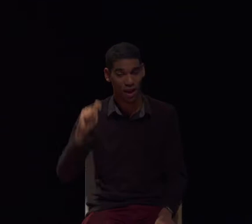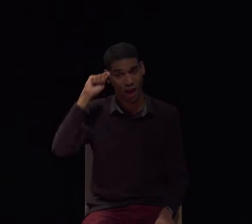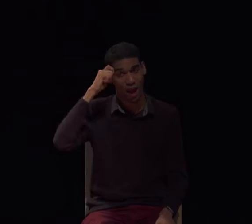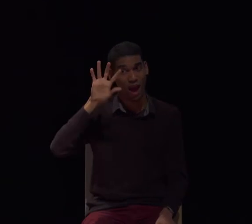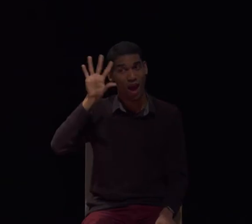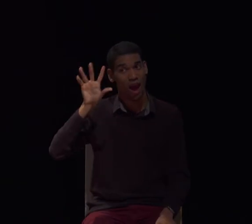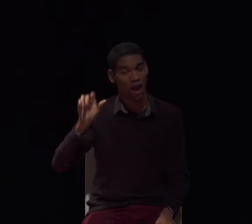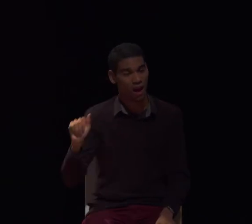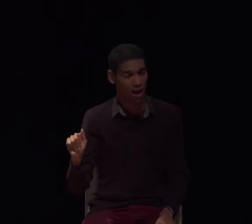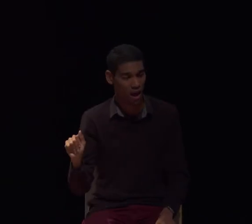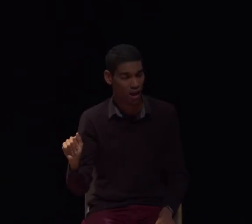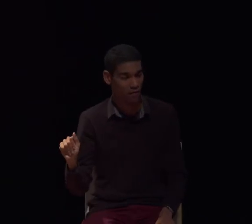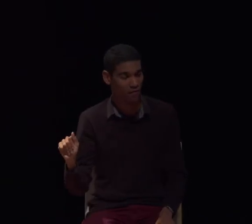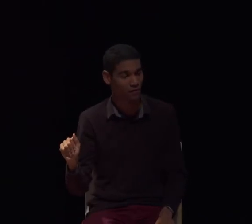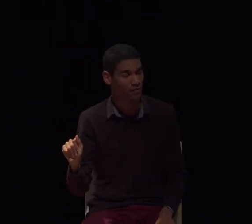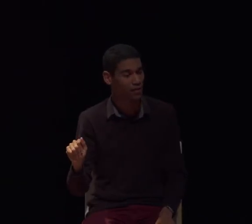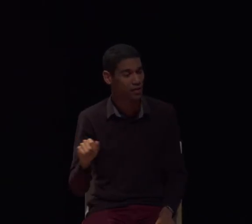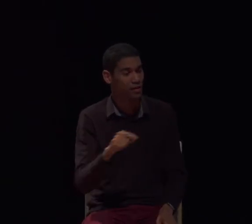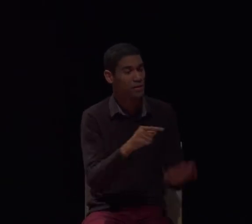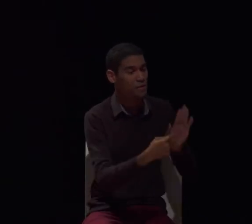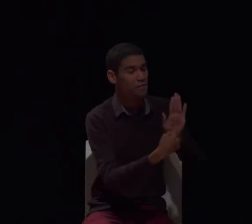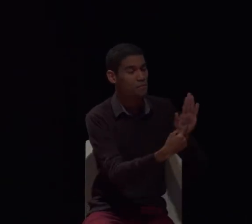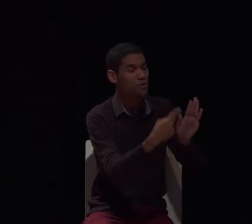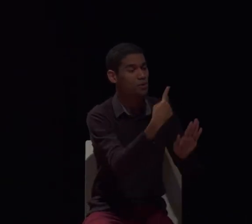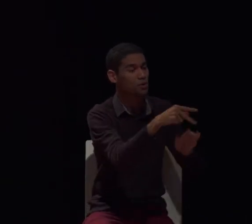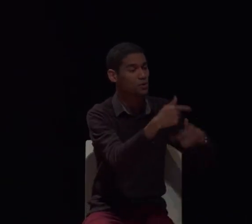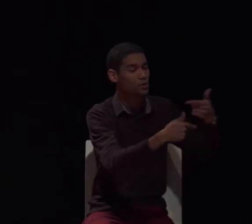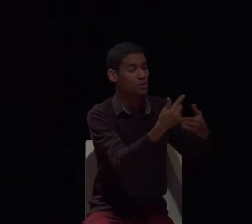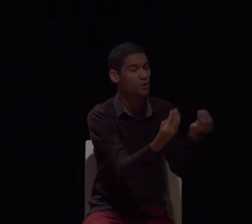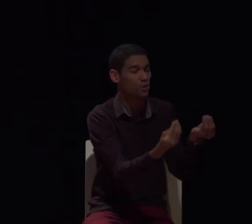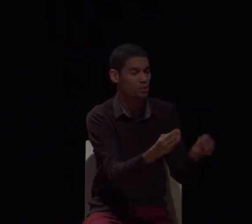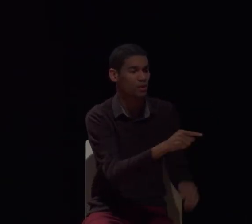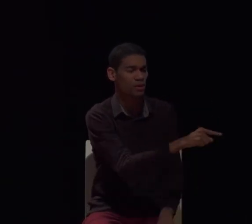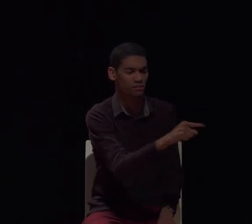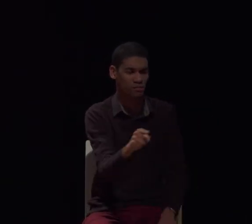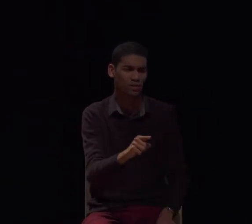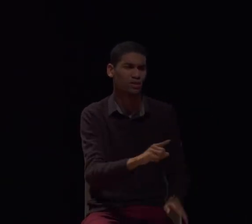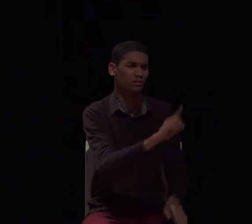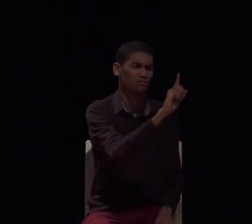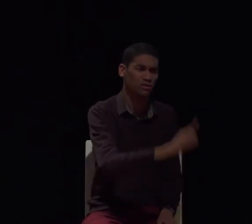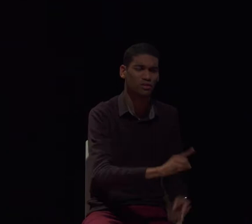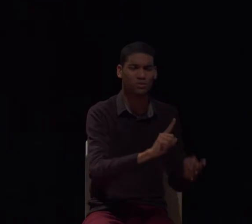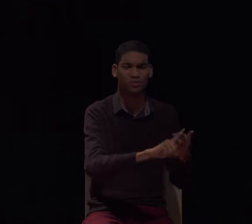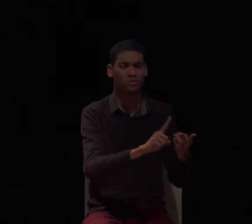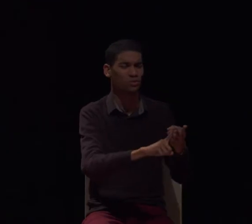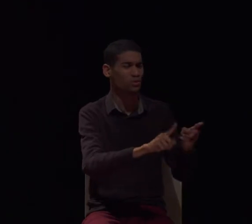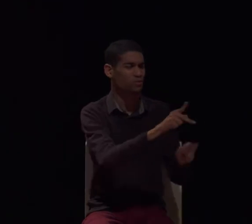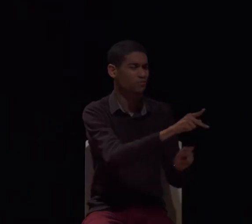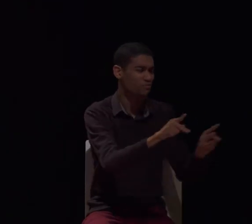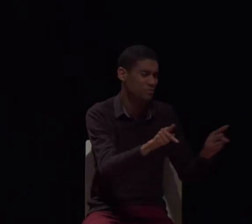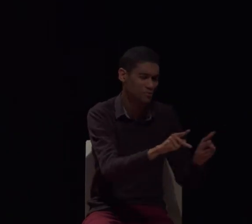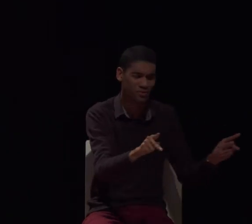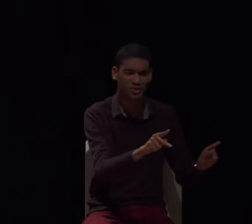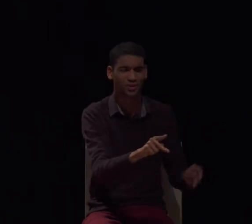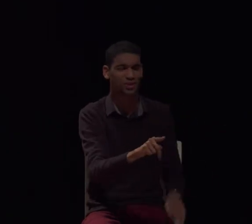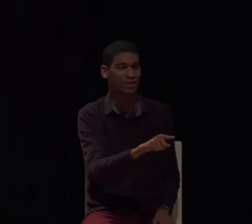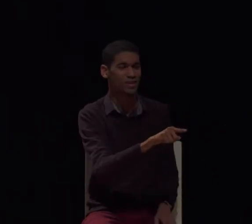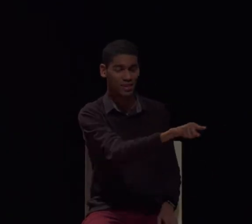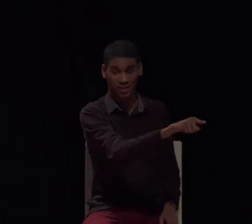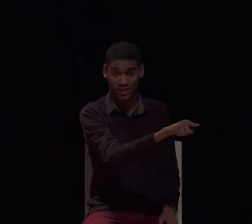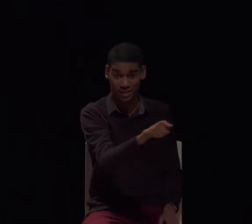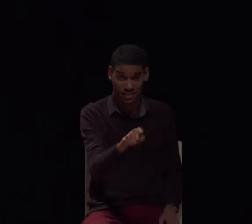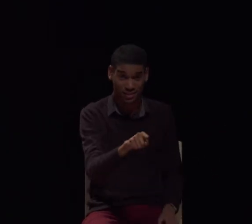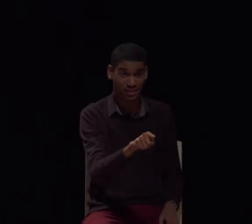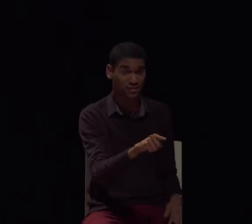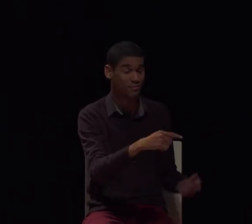aparece no seu trabalho de educadores tenham gestores professores né e eu ouvi